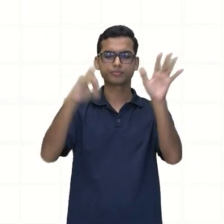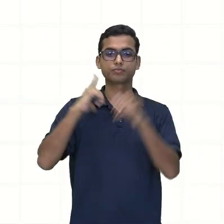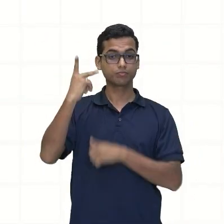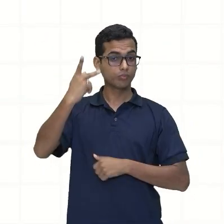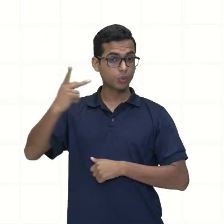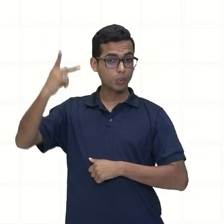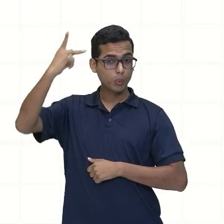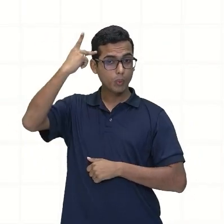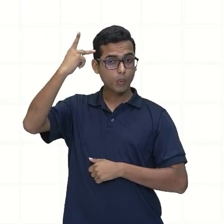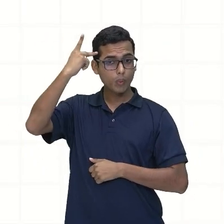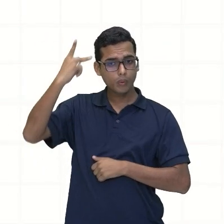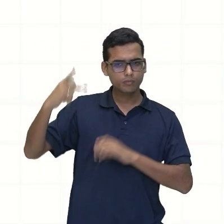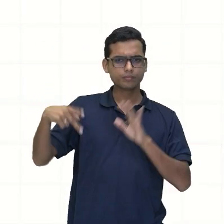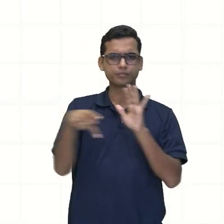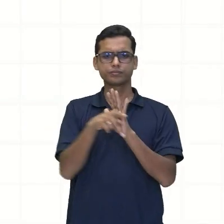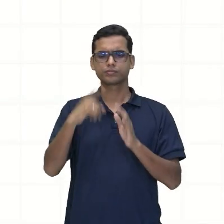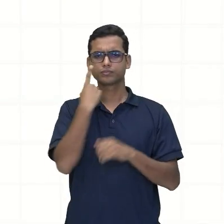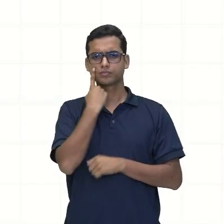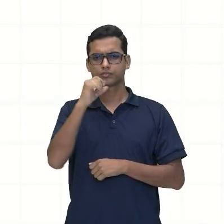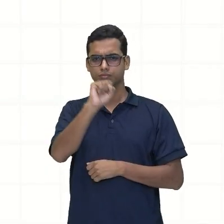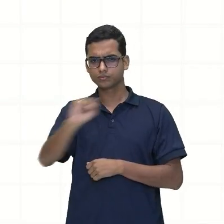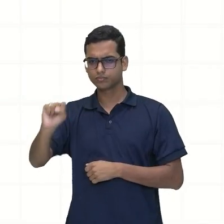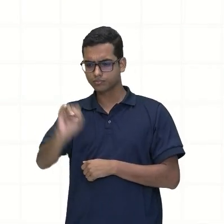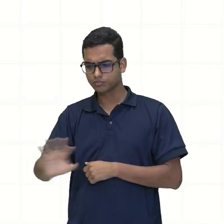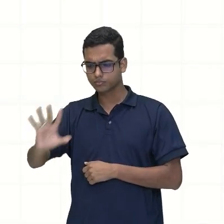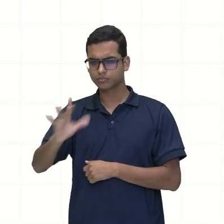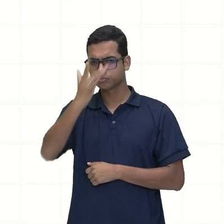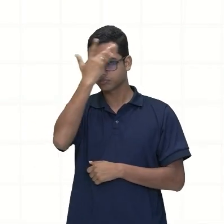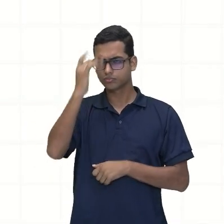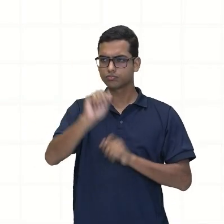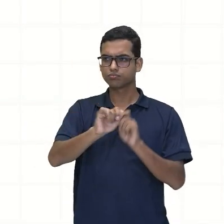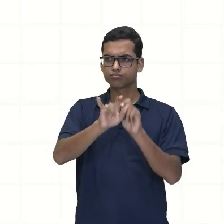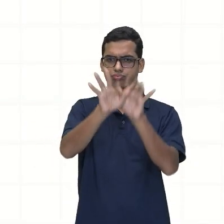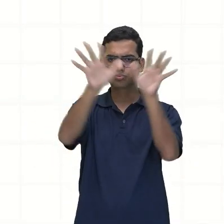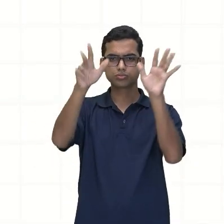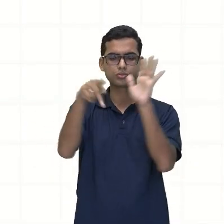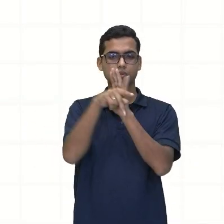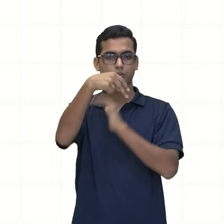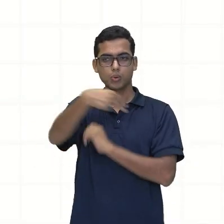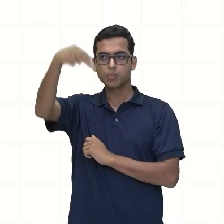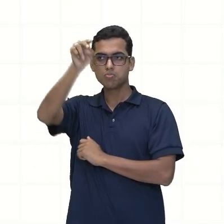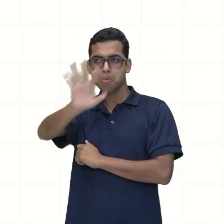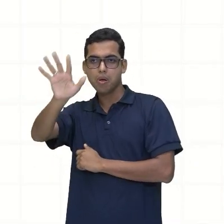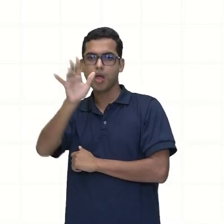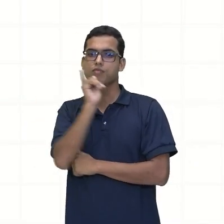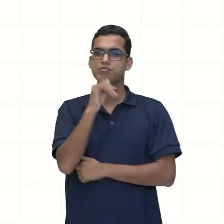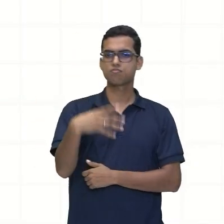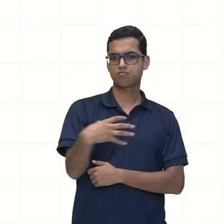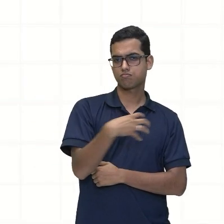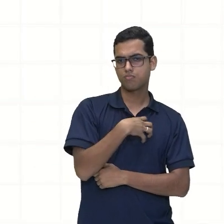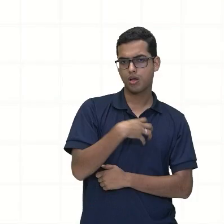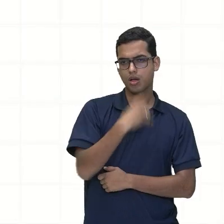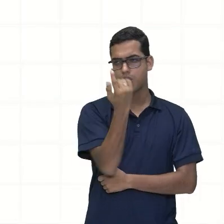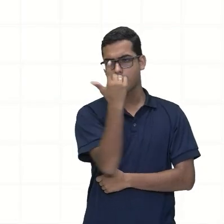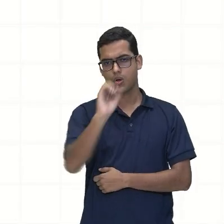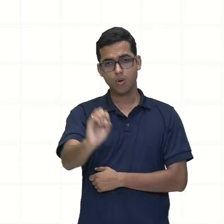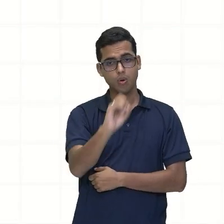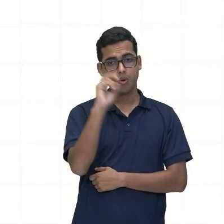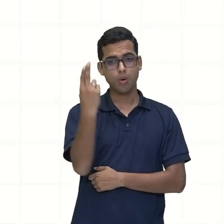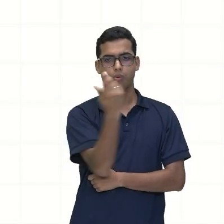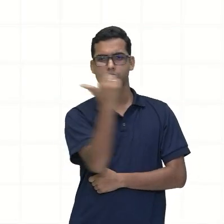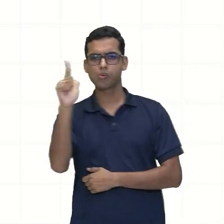região sudeste para a região nordeste, tá bom? Pode ser ir para Bahia ou até mesmo para outros estados da